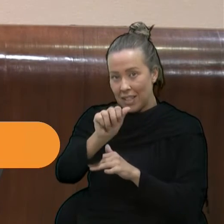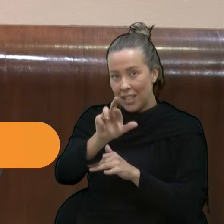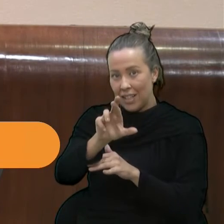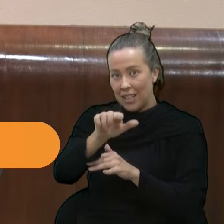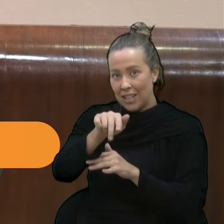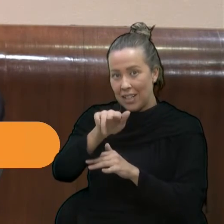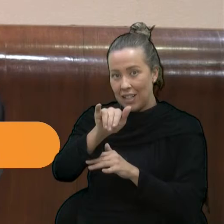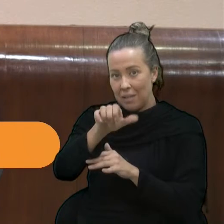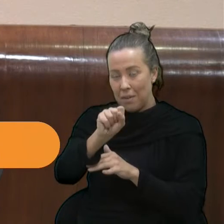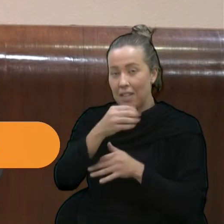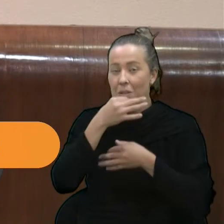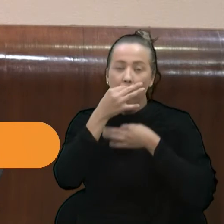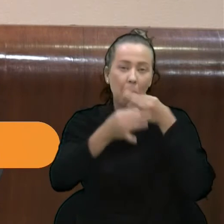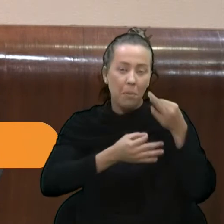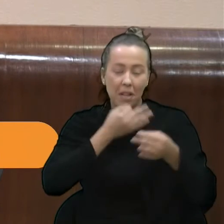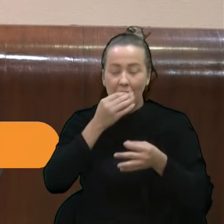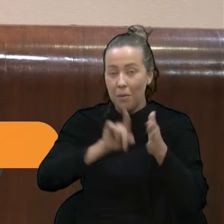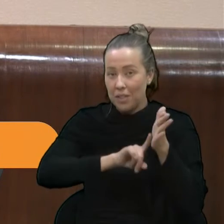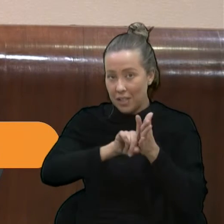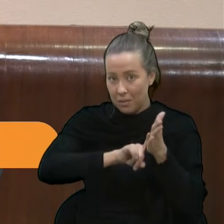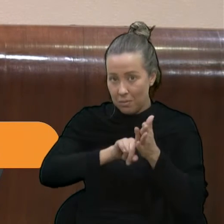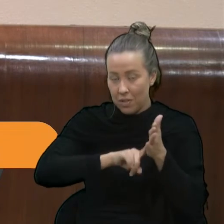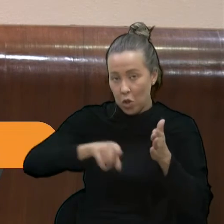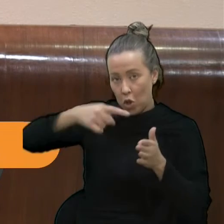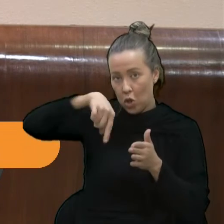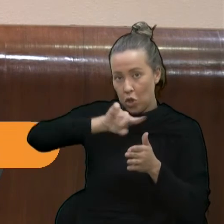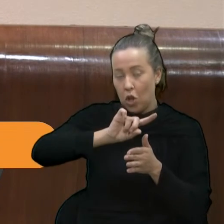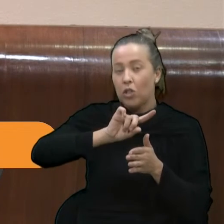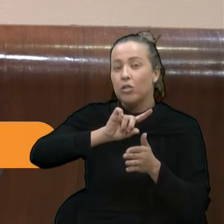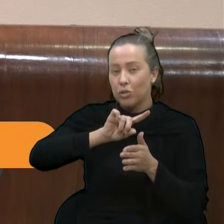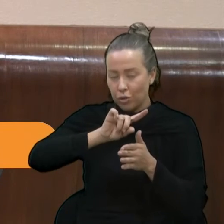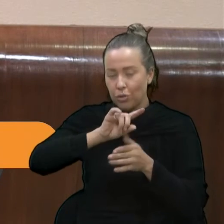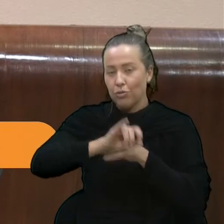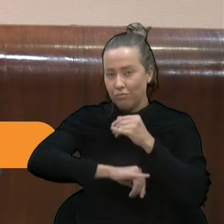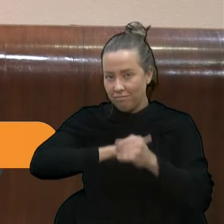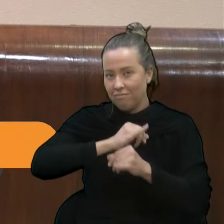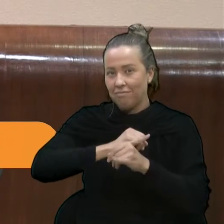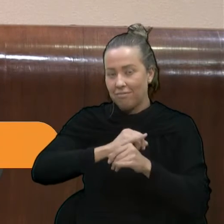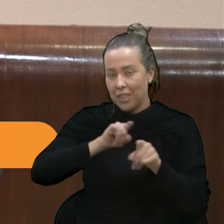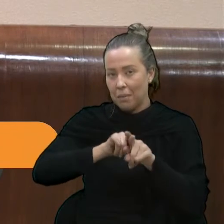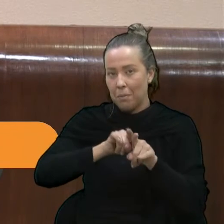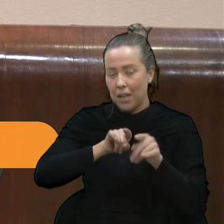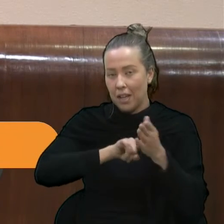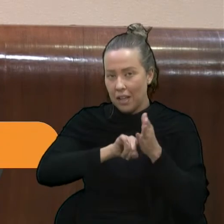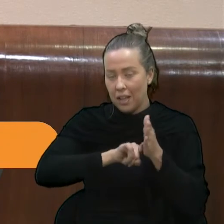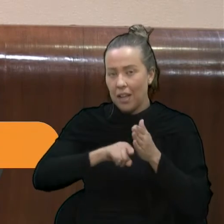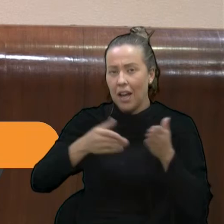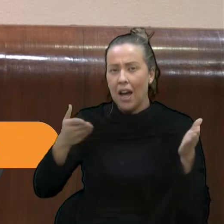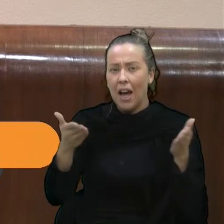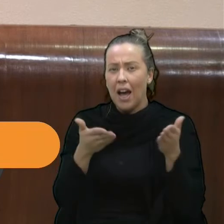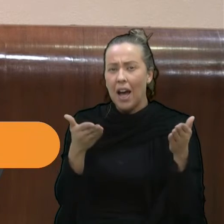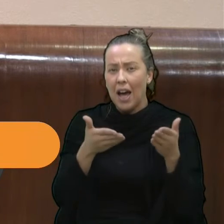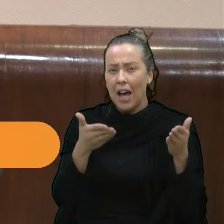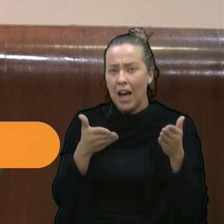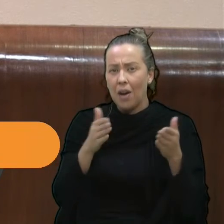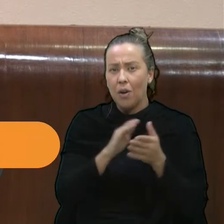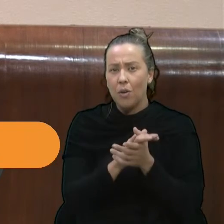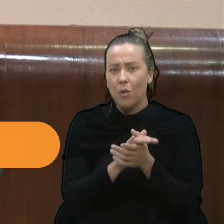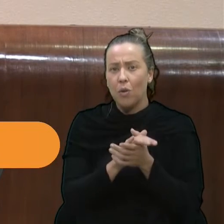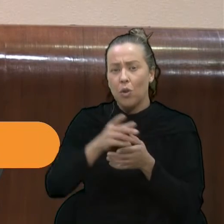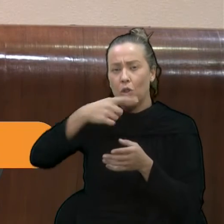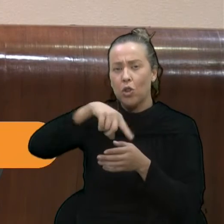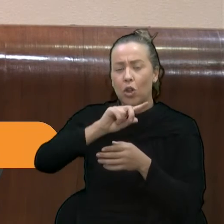a opinião e com a pergunta dos nossos internautas durante o dia de hoje. Nós estamos trazendo os